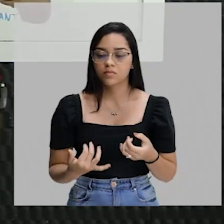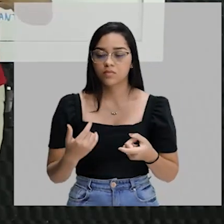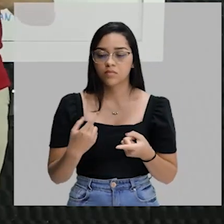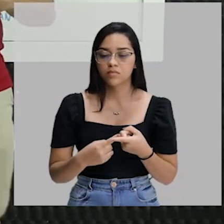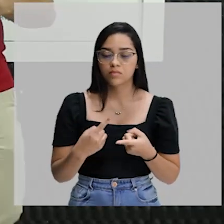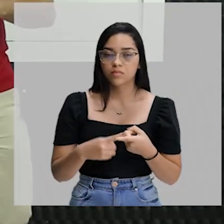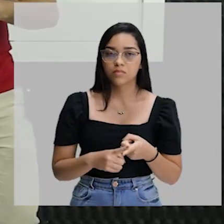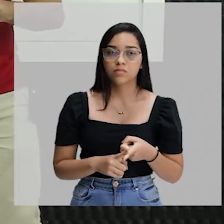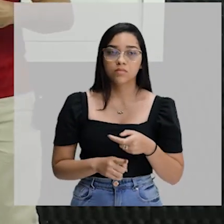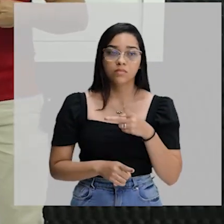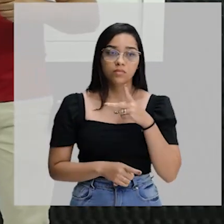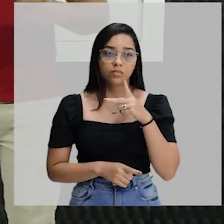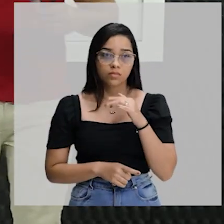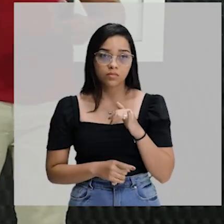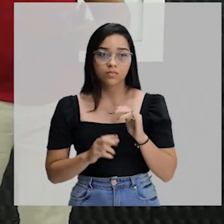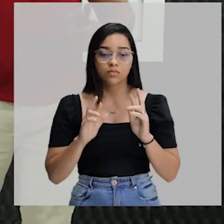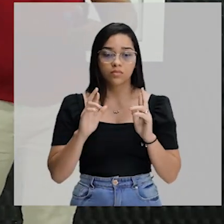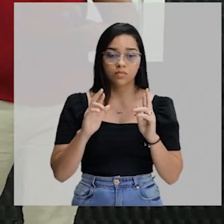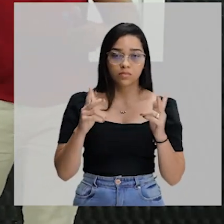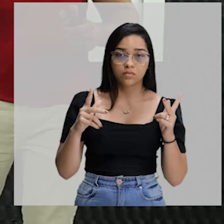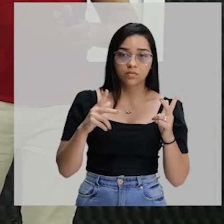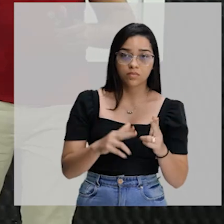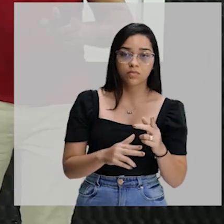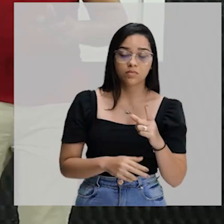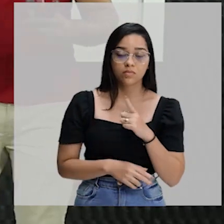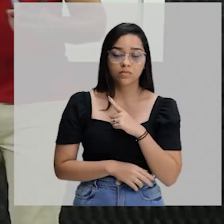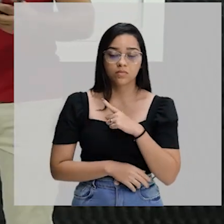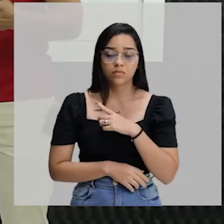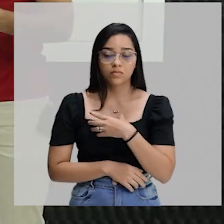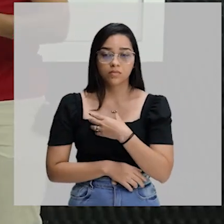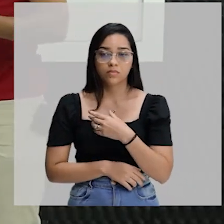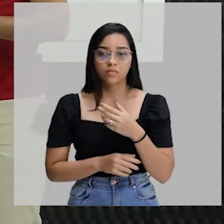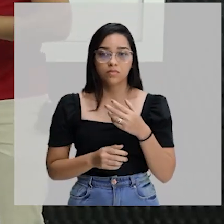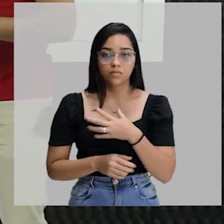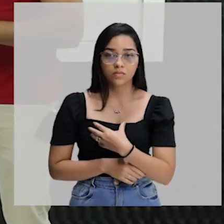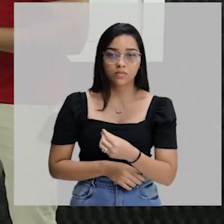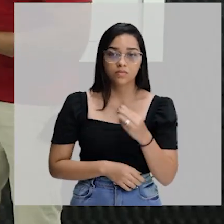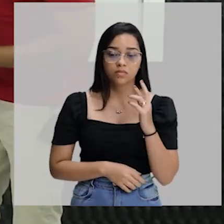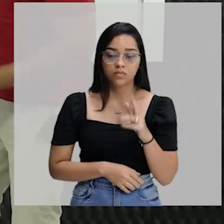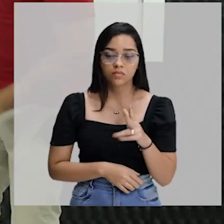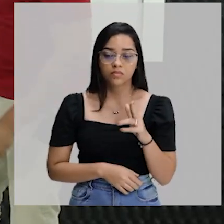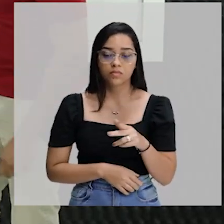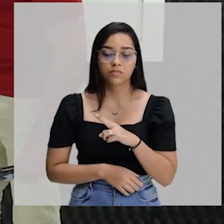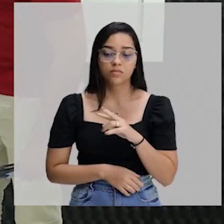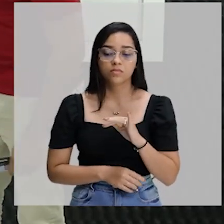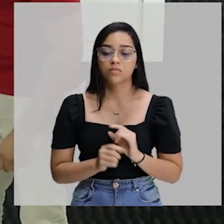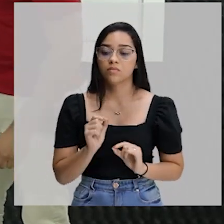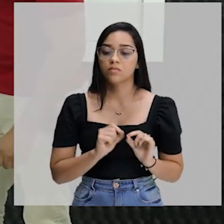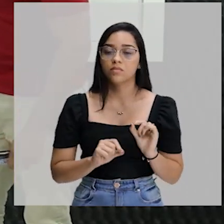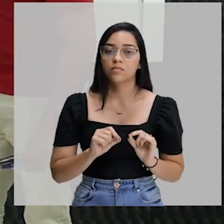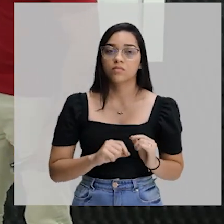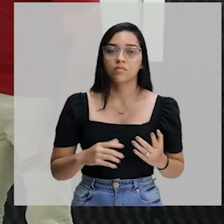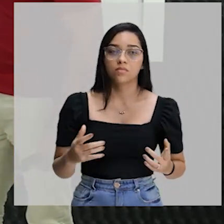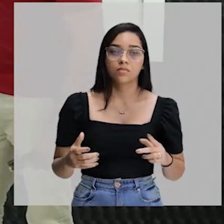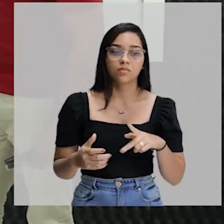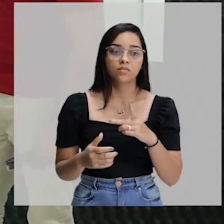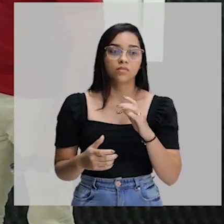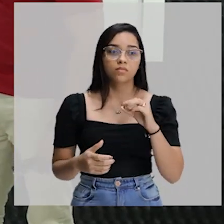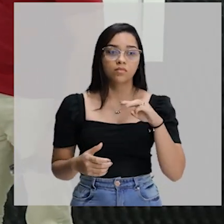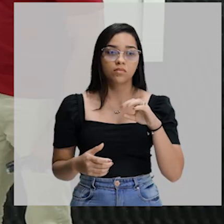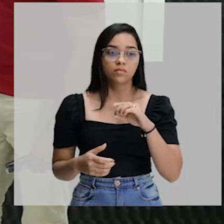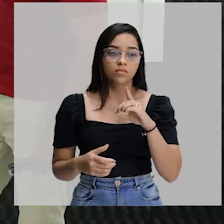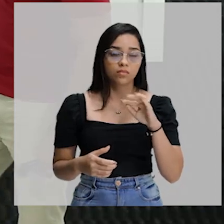que pais iguais, ao gerarem um filho diferente, esse filho que é diferente, ele vai ser o quê?